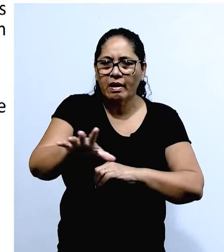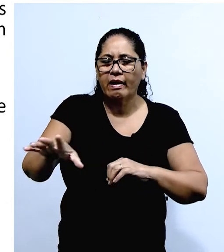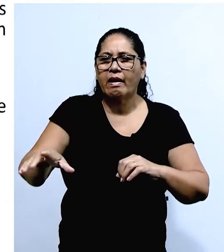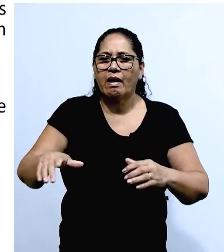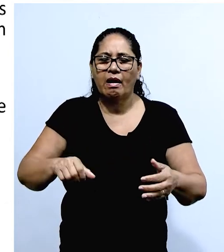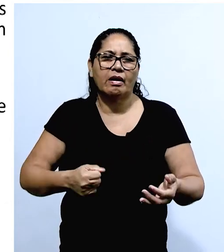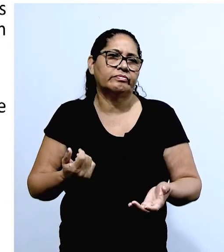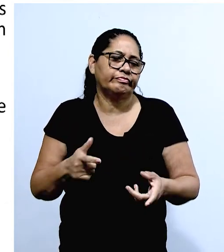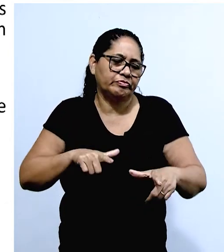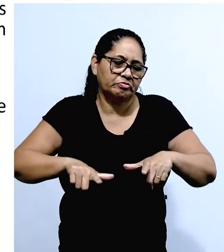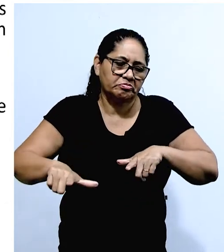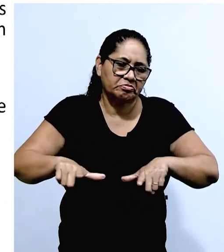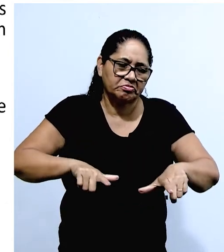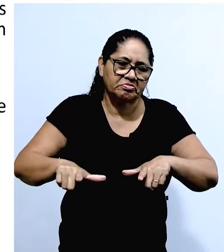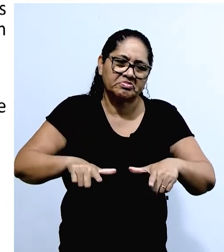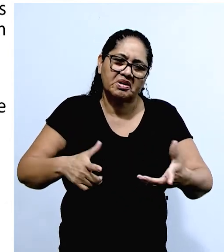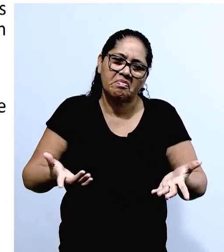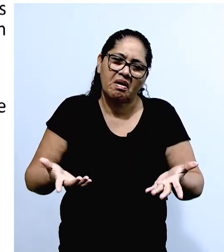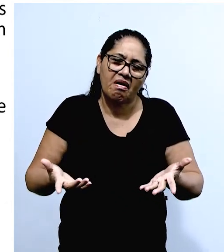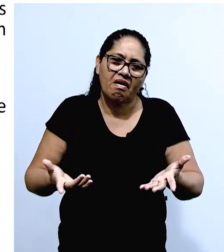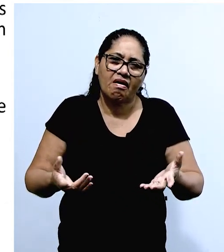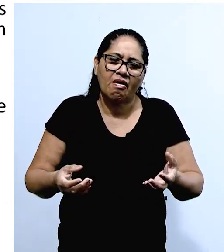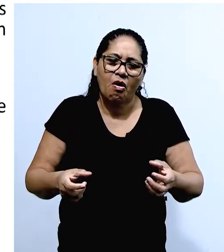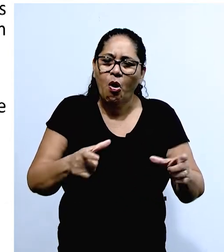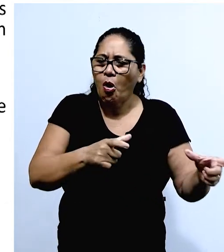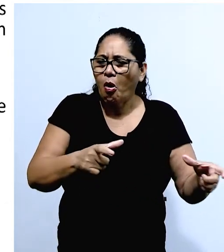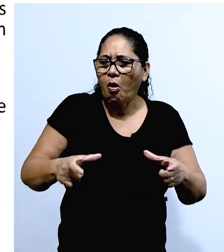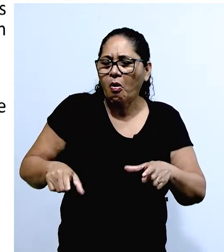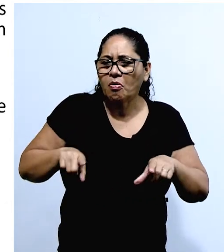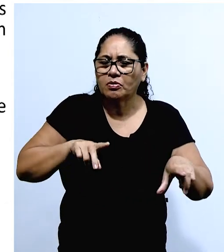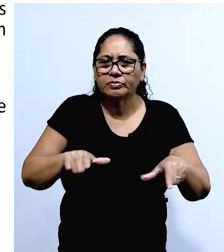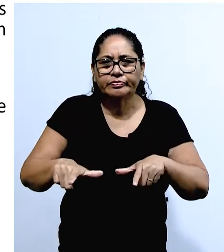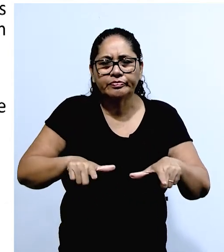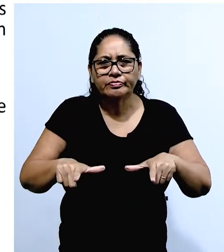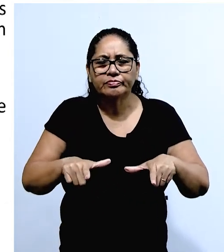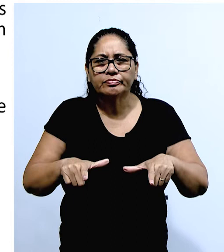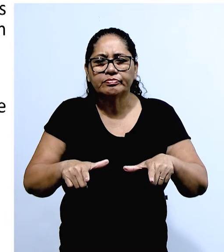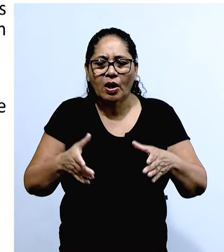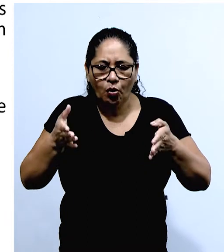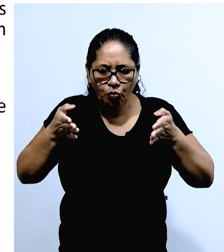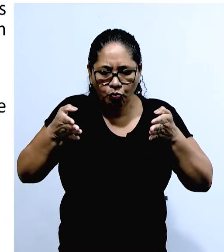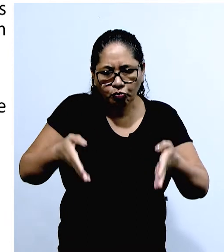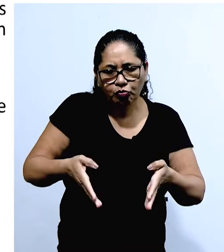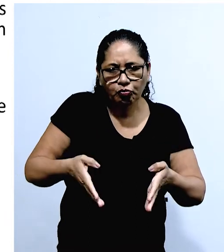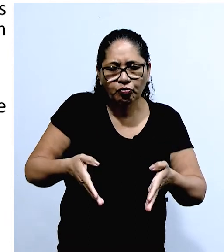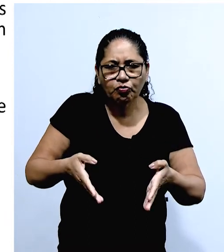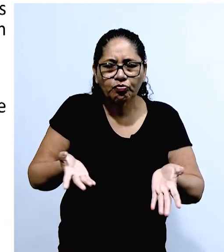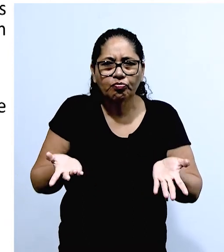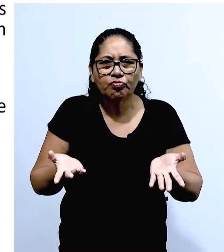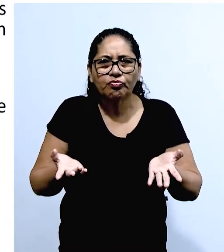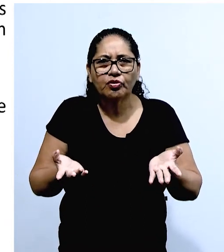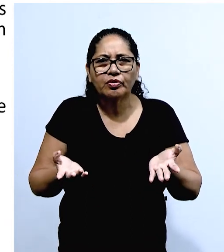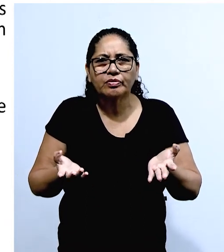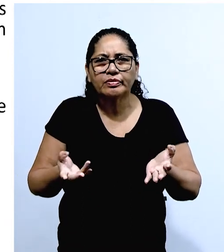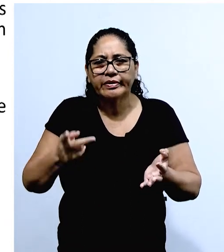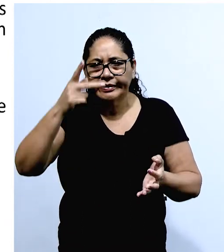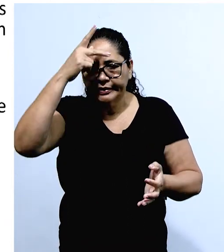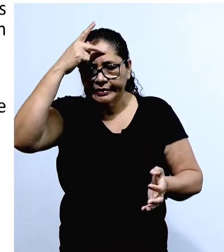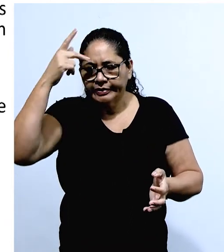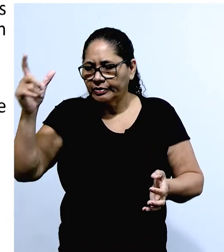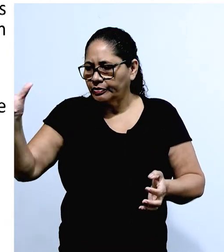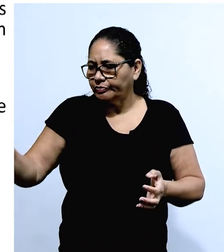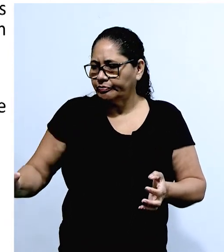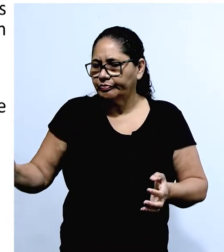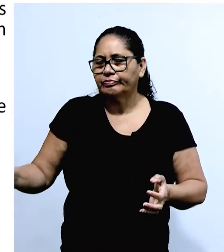no qual a instituição atua, né, em que vai indicar o foco dos benefícios que irá gerar para a sua clientela, né? Em